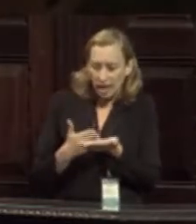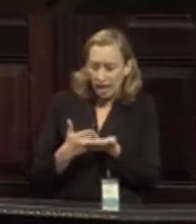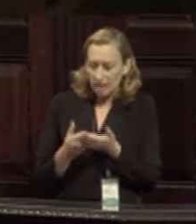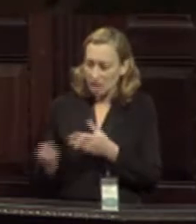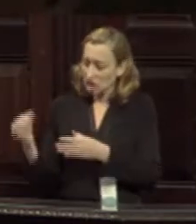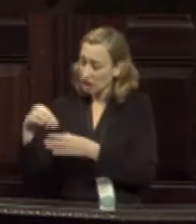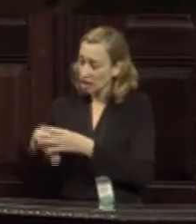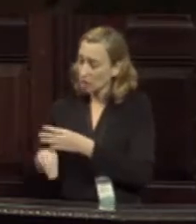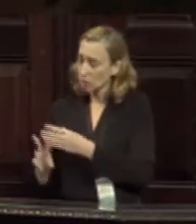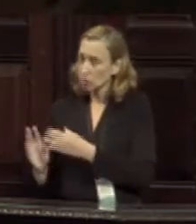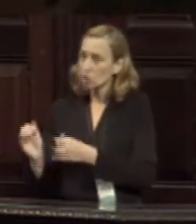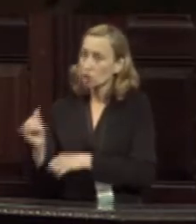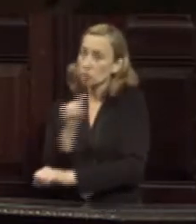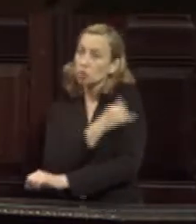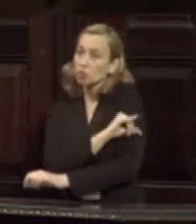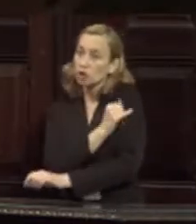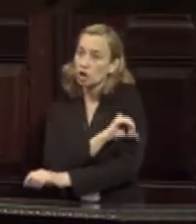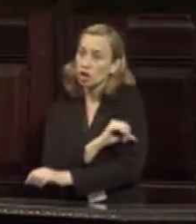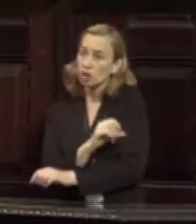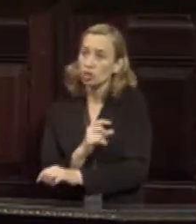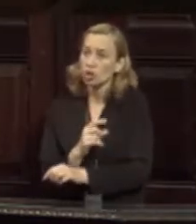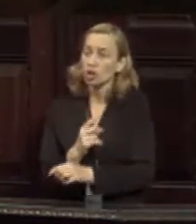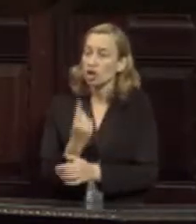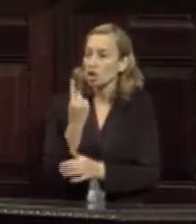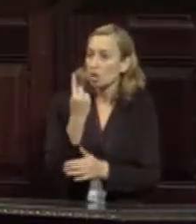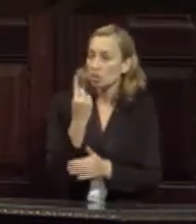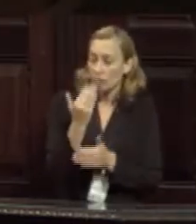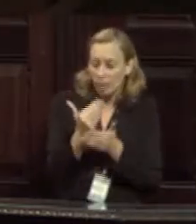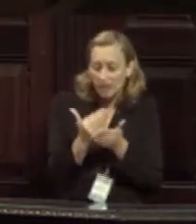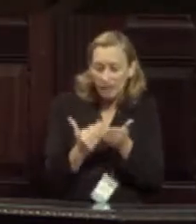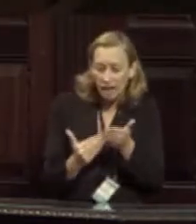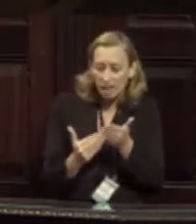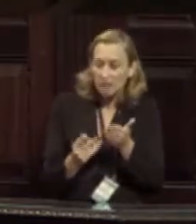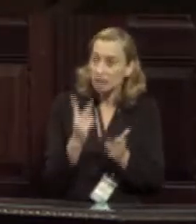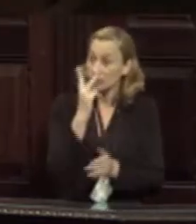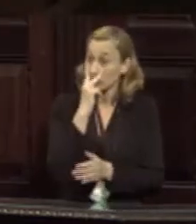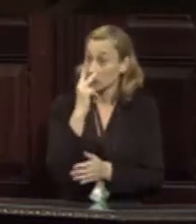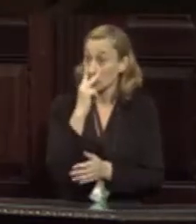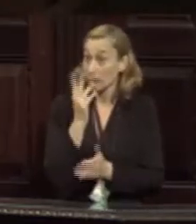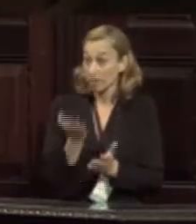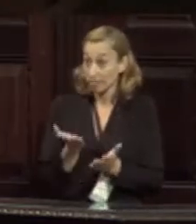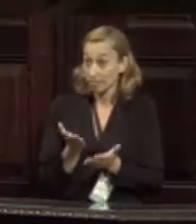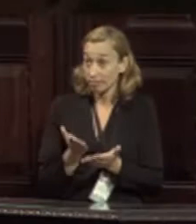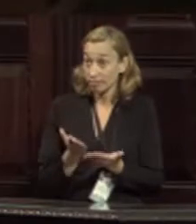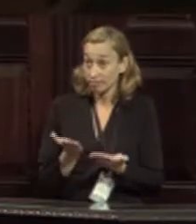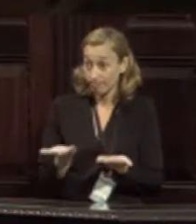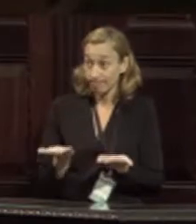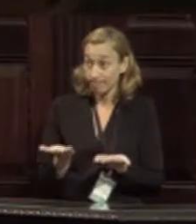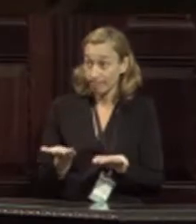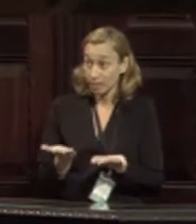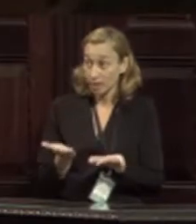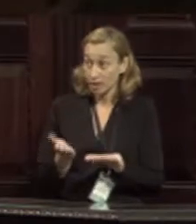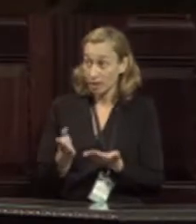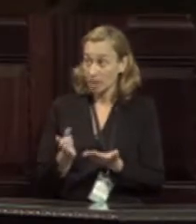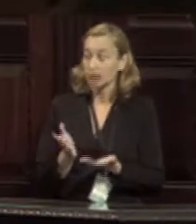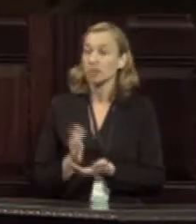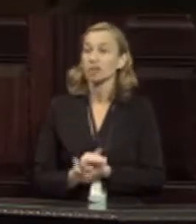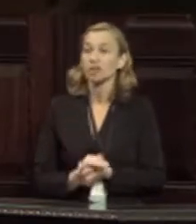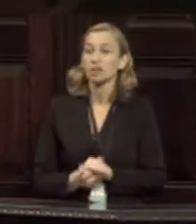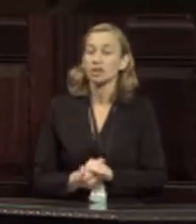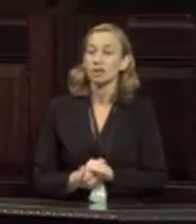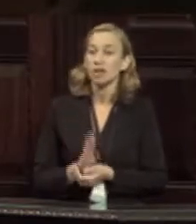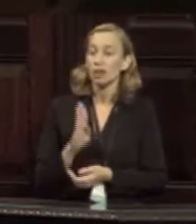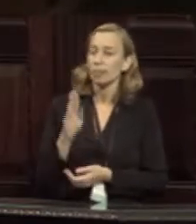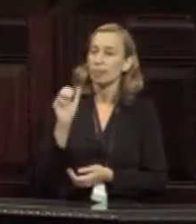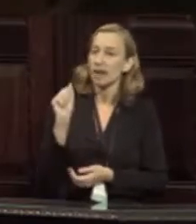Espírito Santo. Fazendo essa prospecção visual em relação à Bacia de Santos,